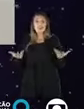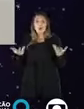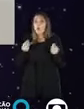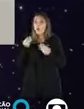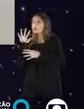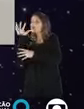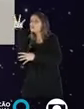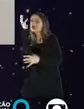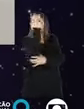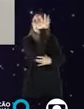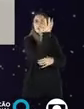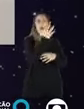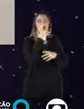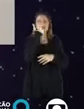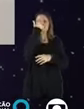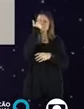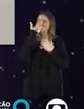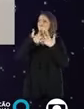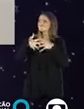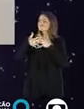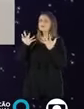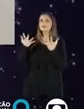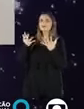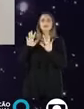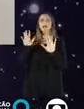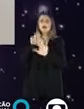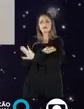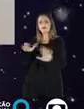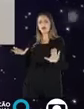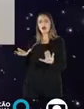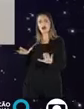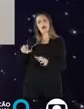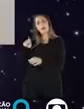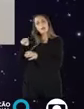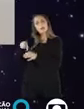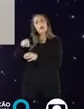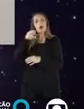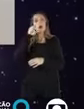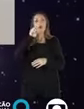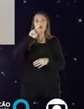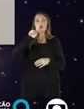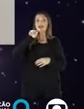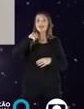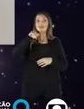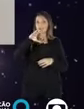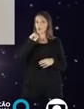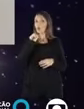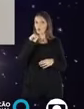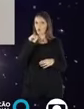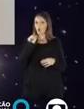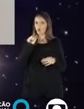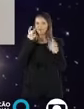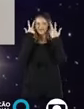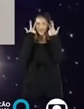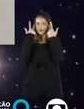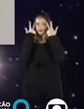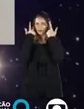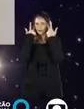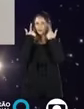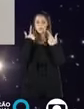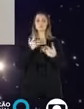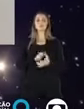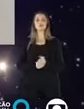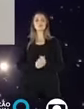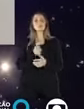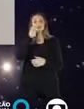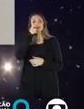enfim, orgânico, que estamos aqui hoje. Esse Livimundi falando de alimentação, uma coisa aparentemente tão distante da minha profissão, que é